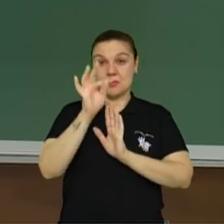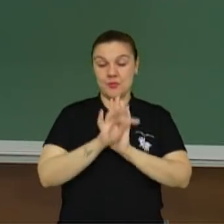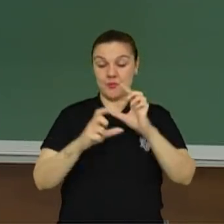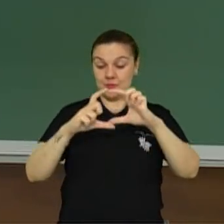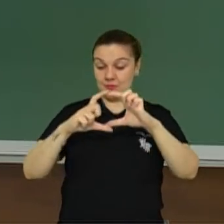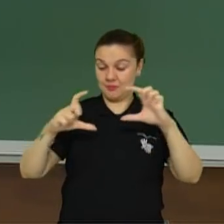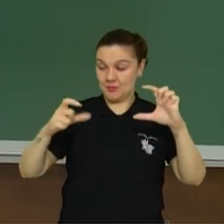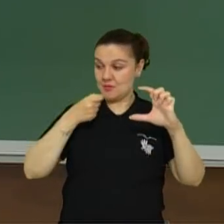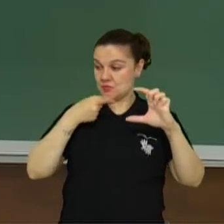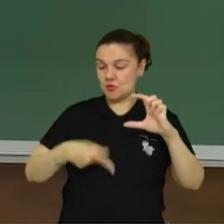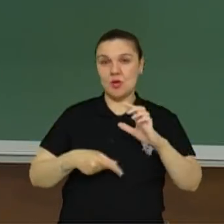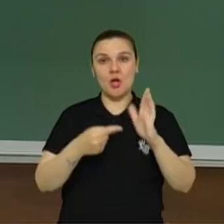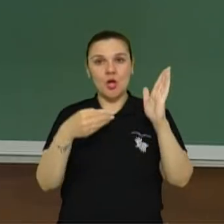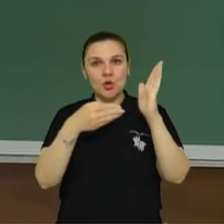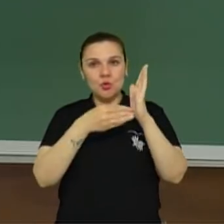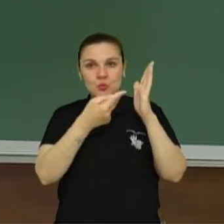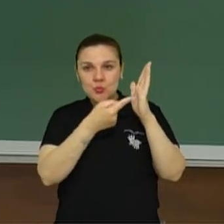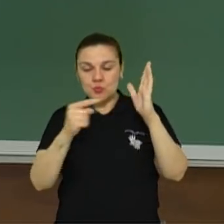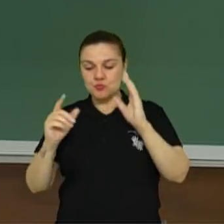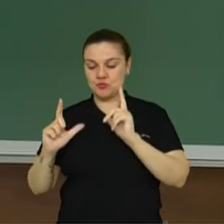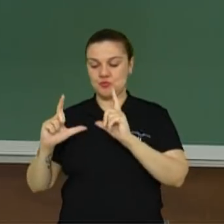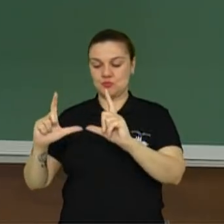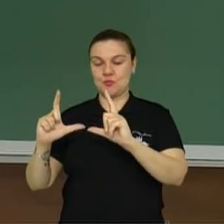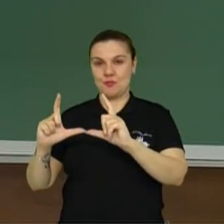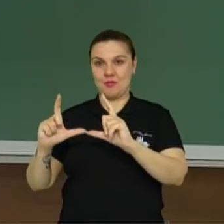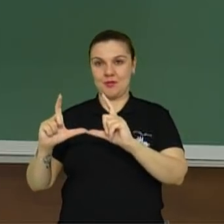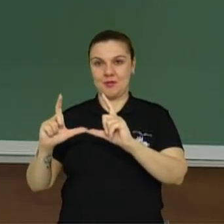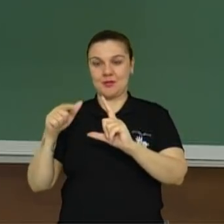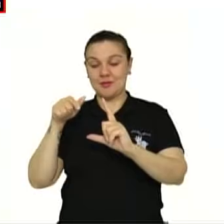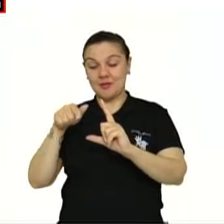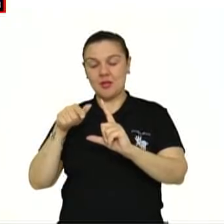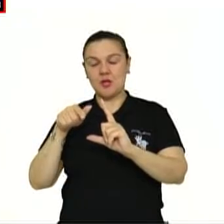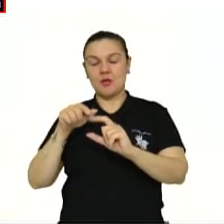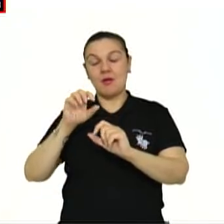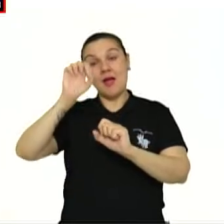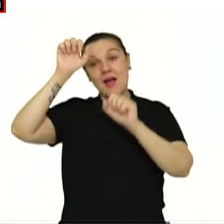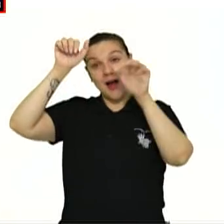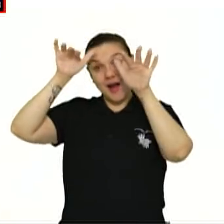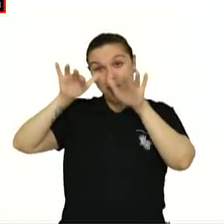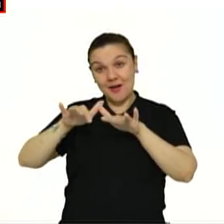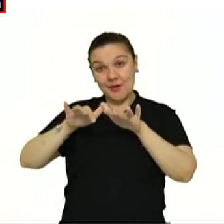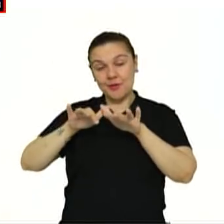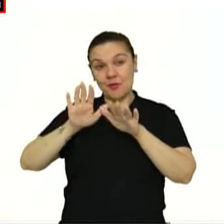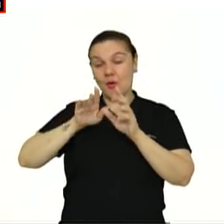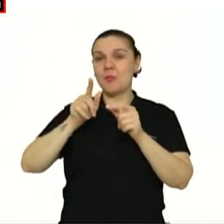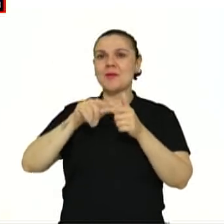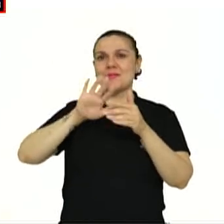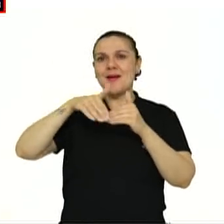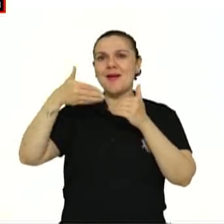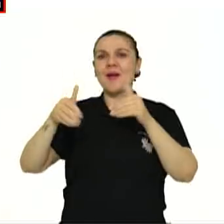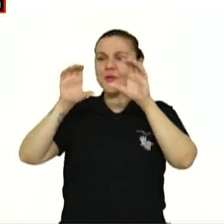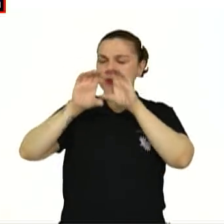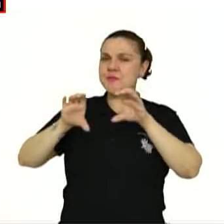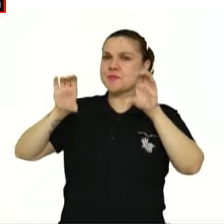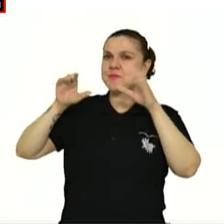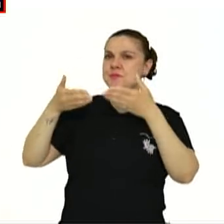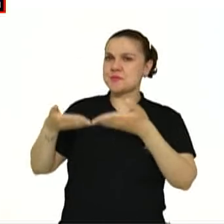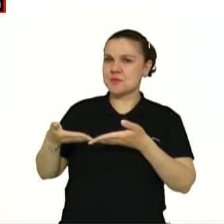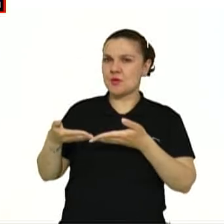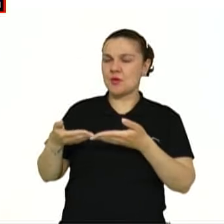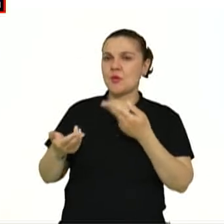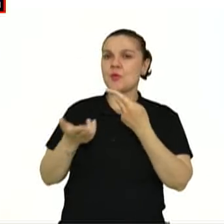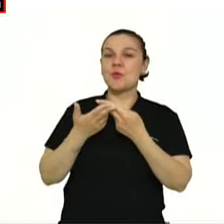tá bom? Então, no último quadrinho, a expressão caiu do céu, olha aqui, caiu do céu, pode